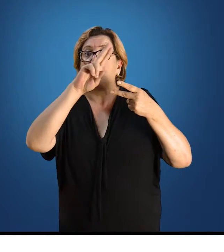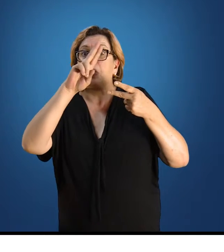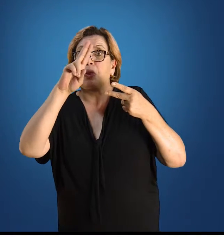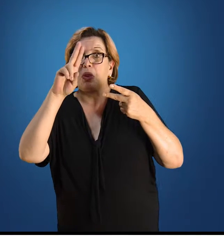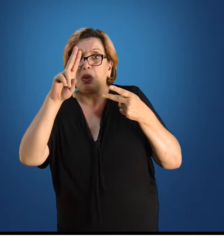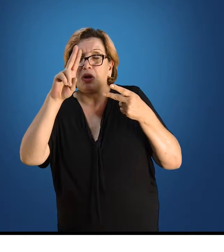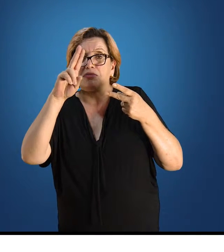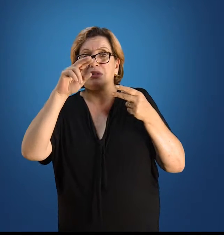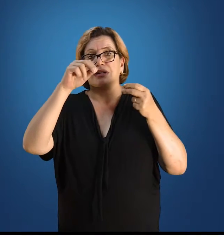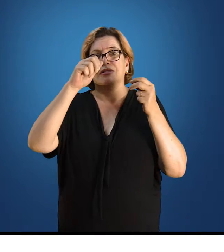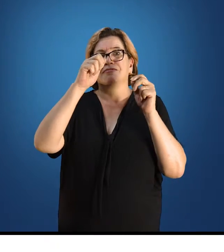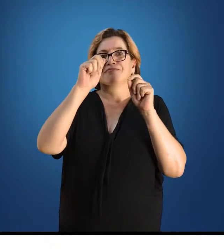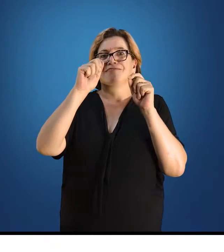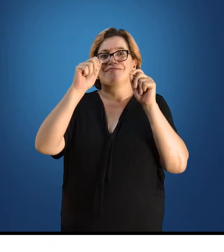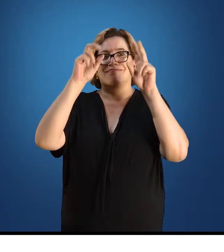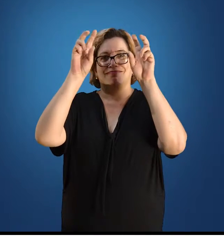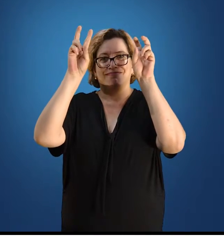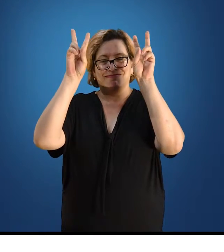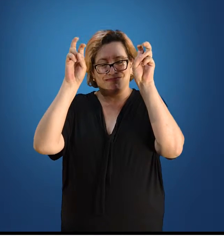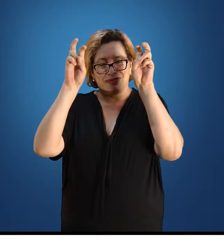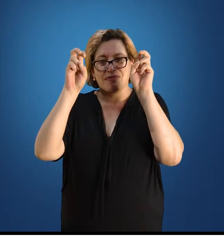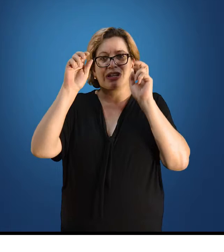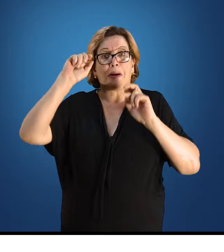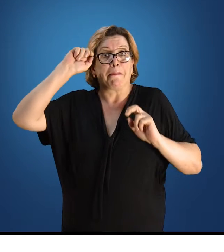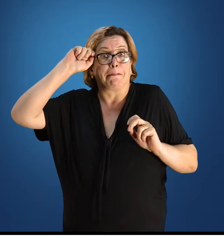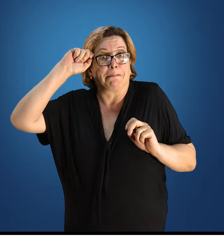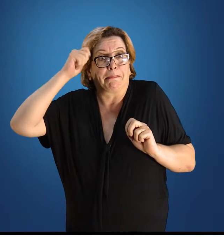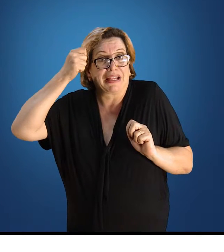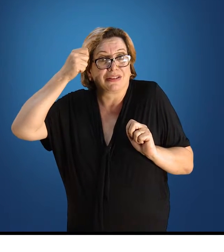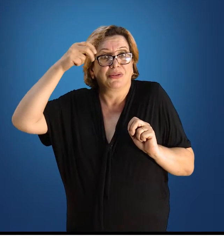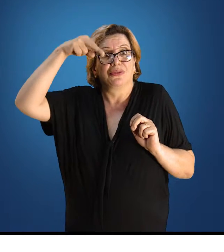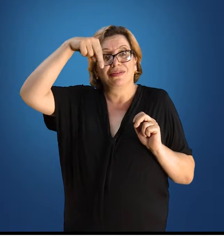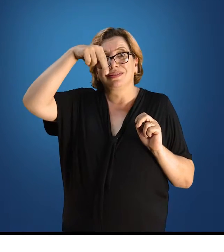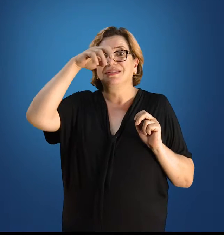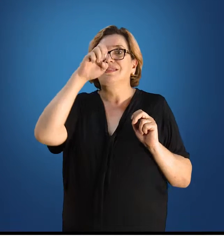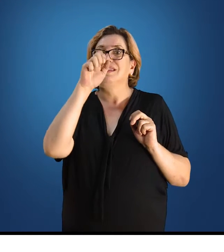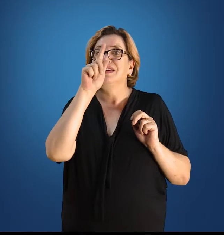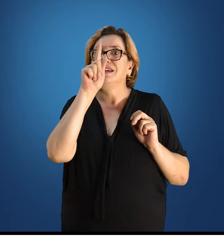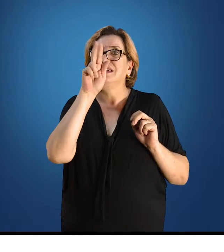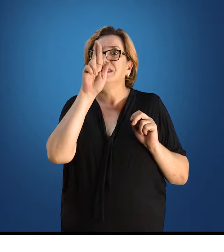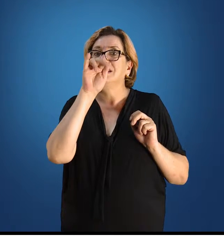e Sociedade no Brasil. Tá? Essa parte, então, vem em negrito e não é mais